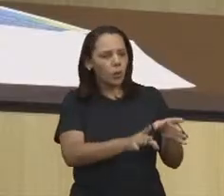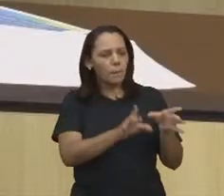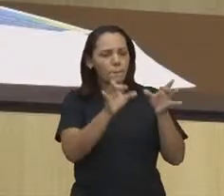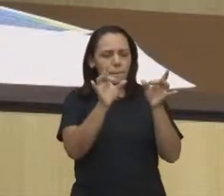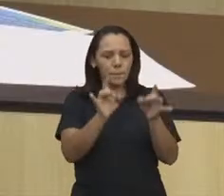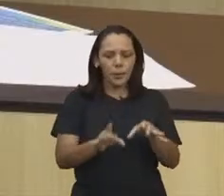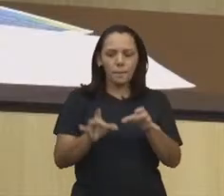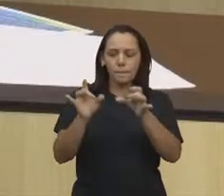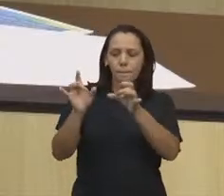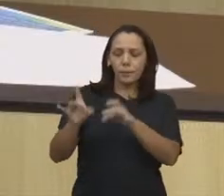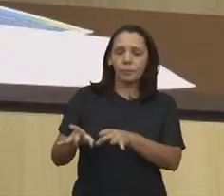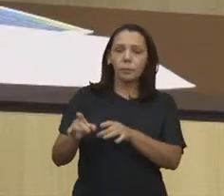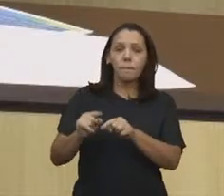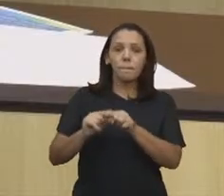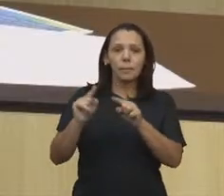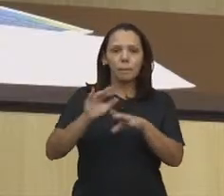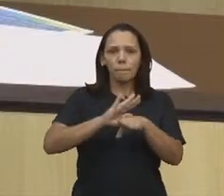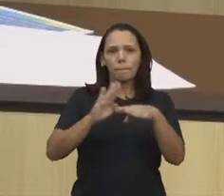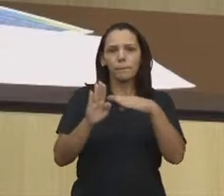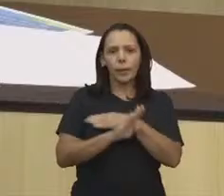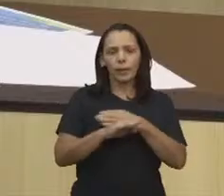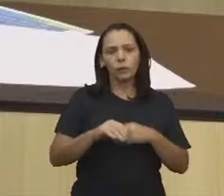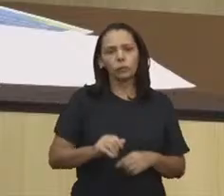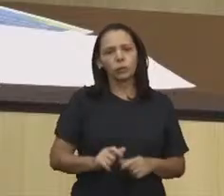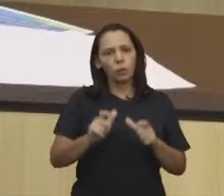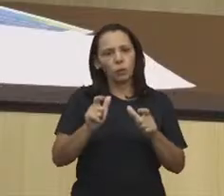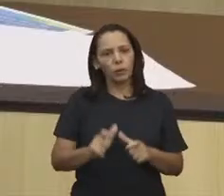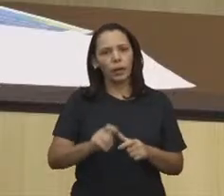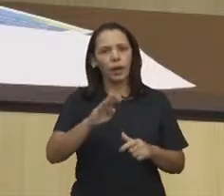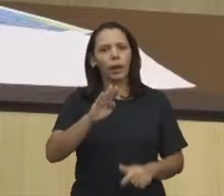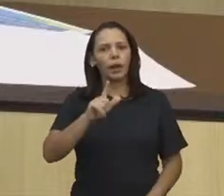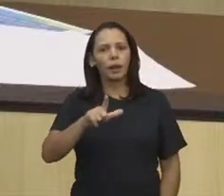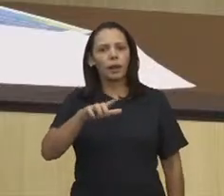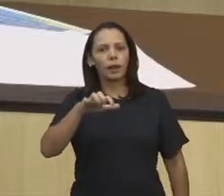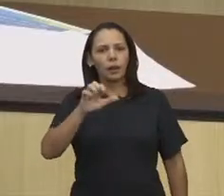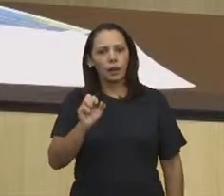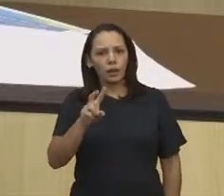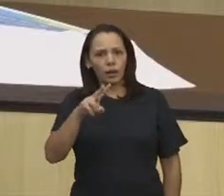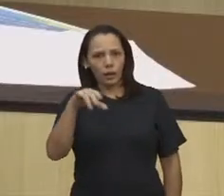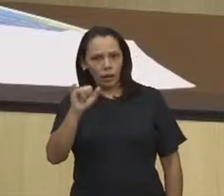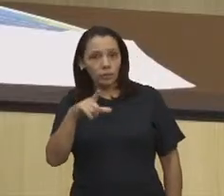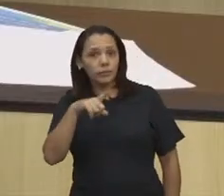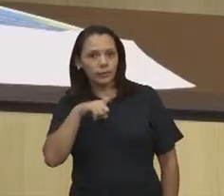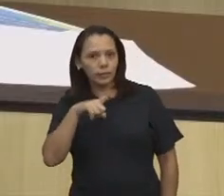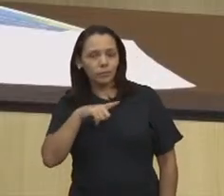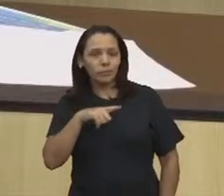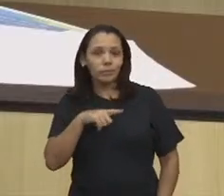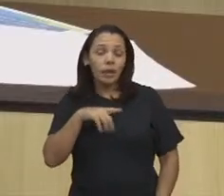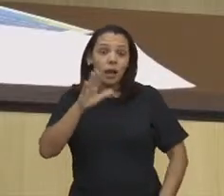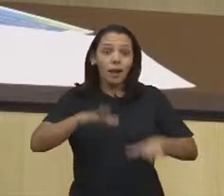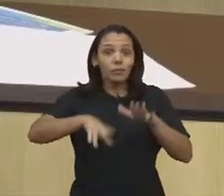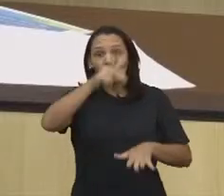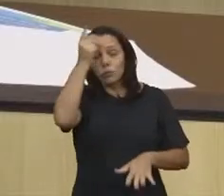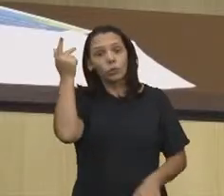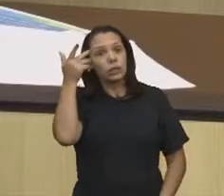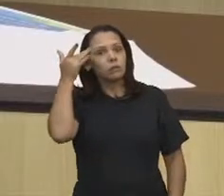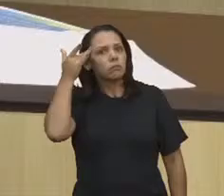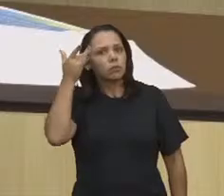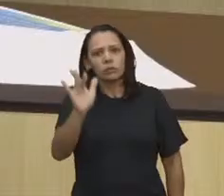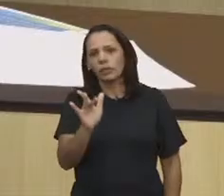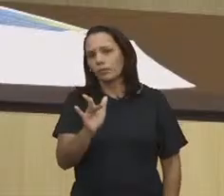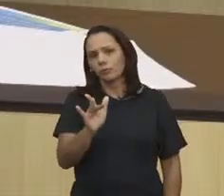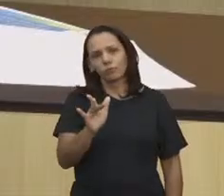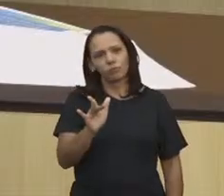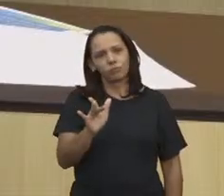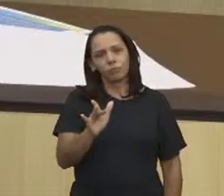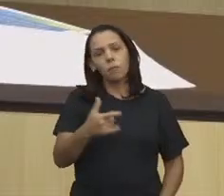há pouco, e tem um leve no Cidade Salvador. Só que muitas pessoas que moram ali em cima não sabem desse leve. Porque o